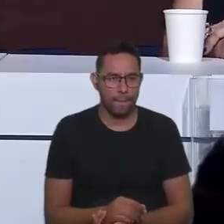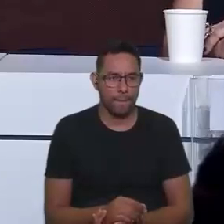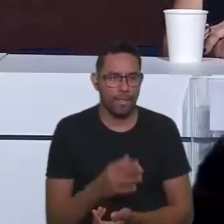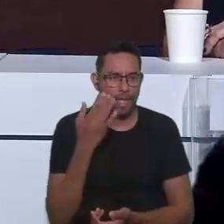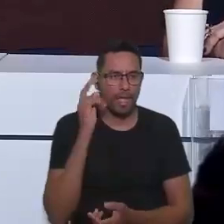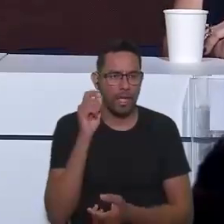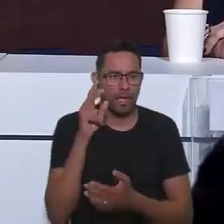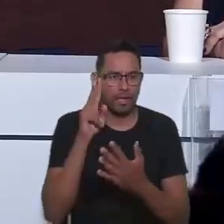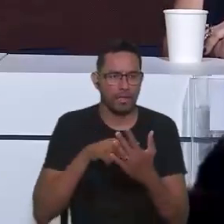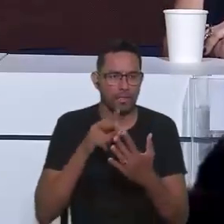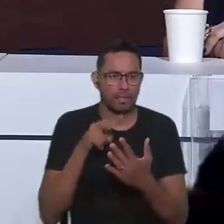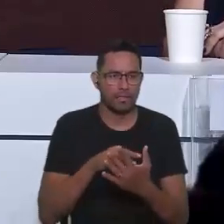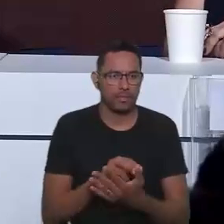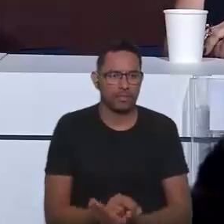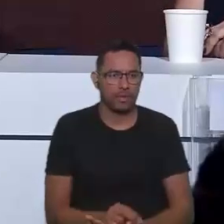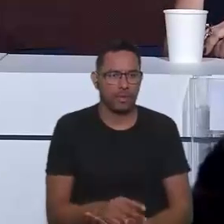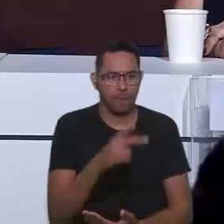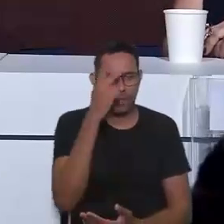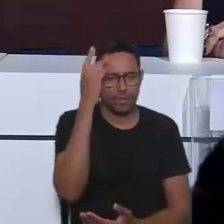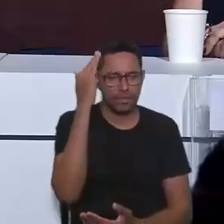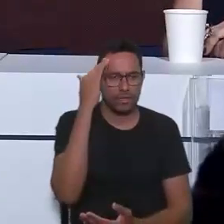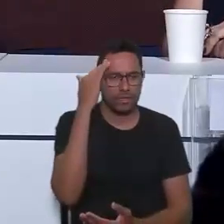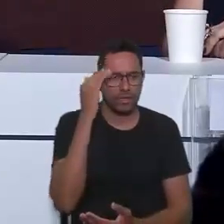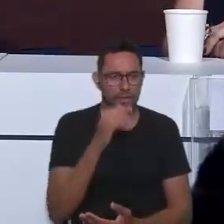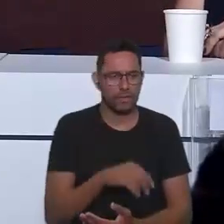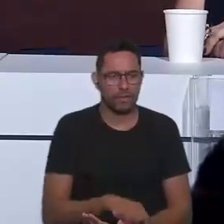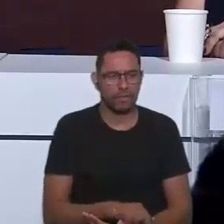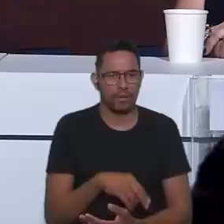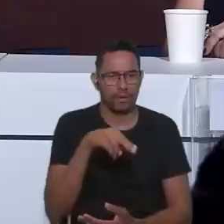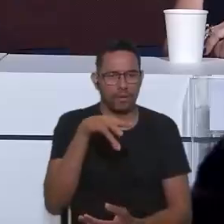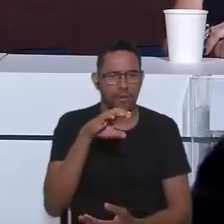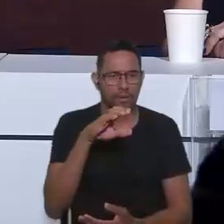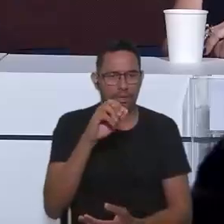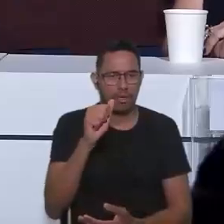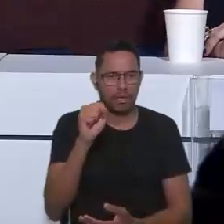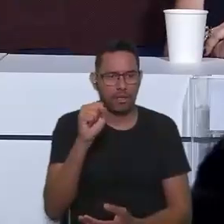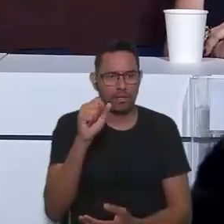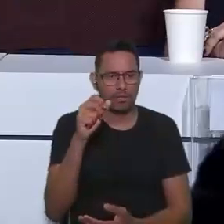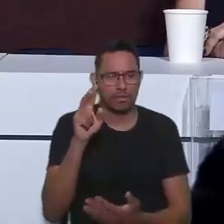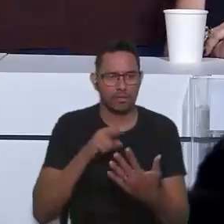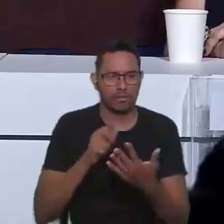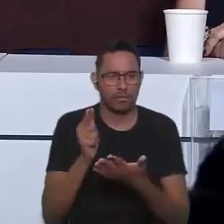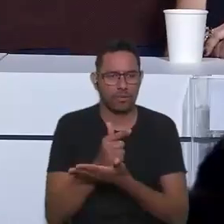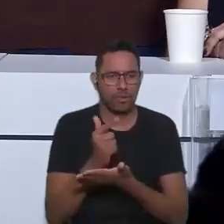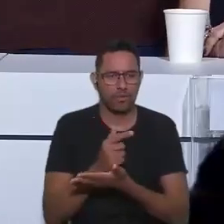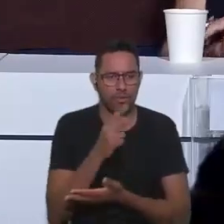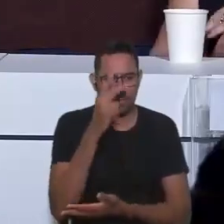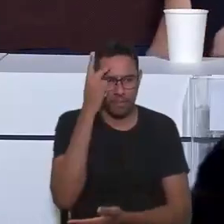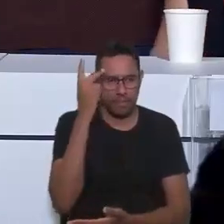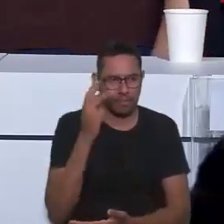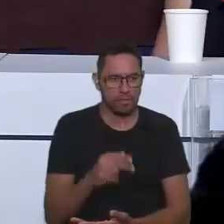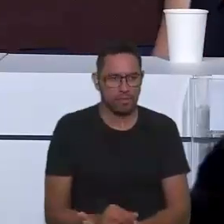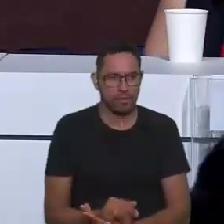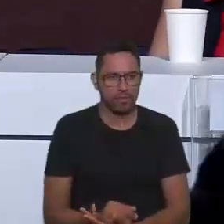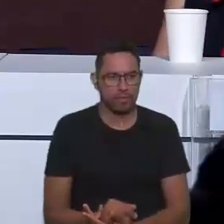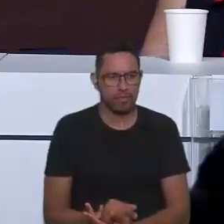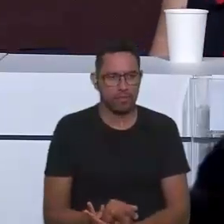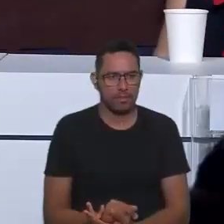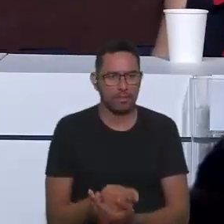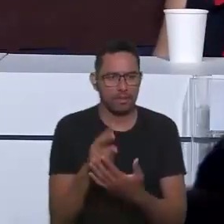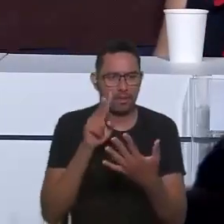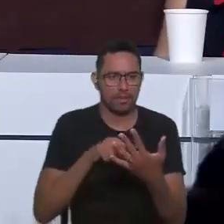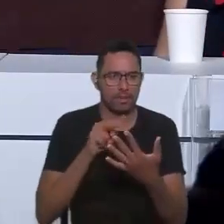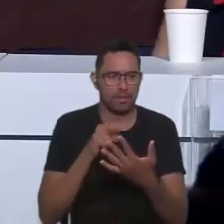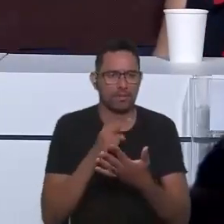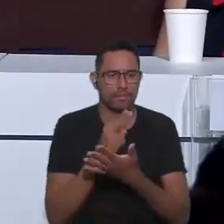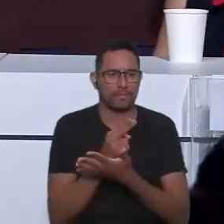quem lê são pessoas que sabem, que desenham necas num livro desses. São pessoas que estão à altura de ler um